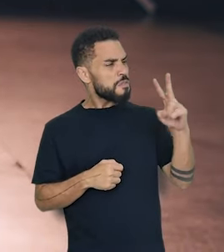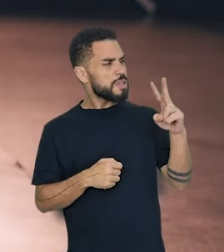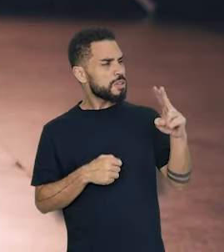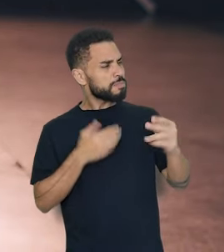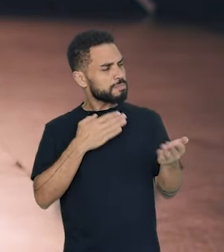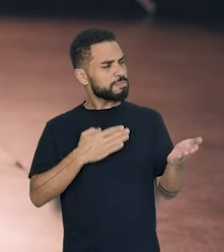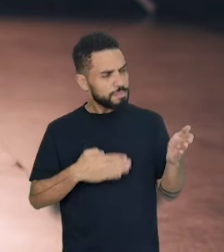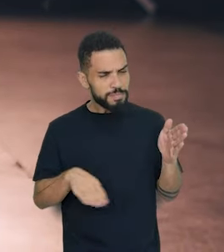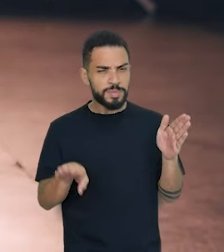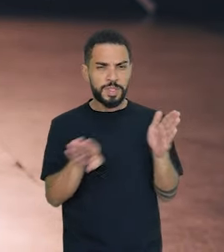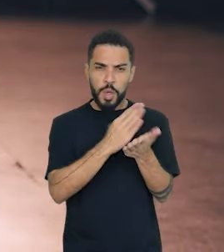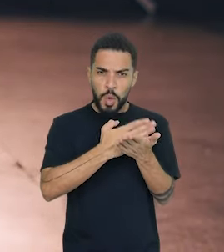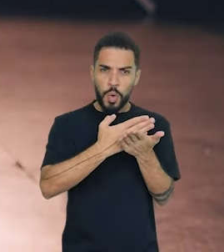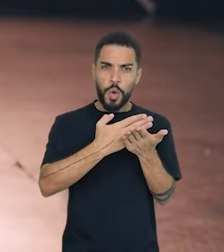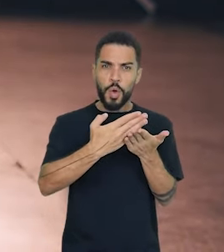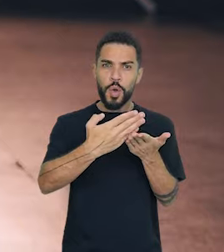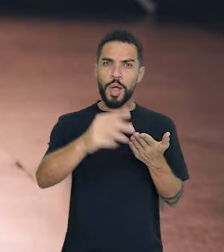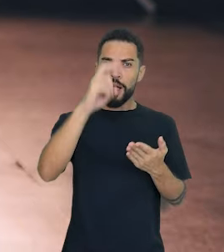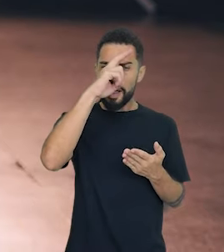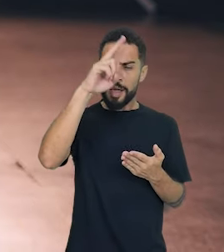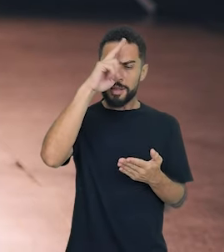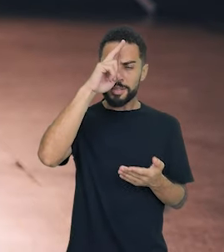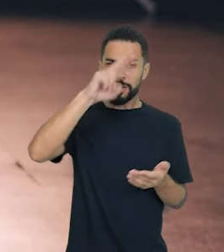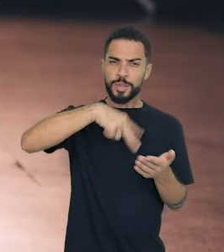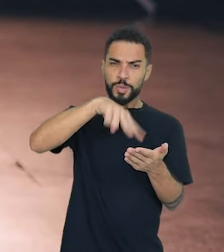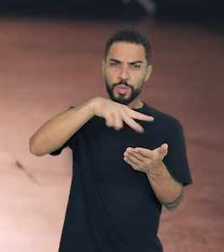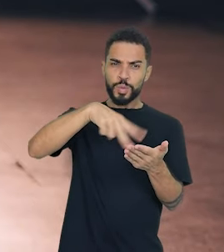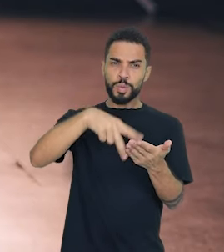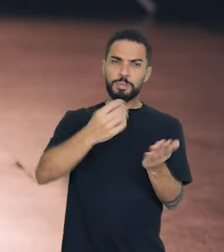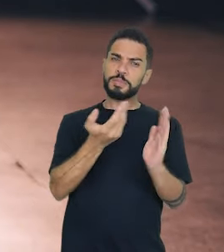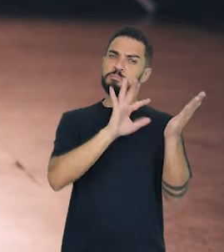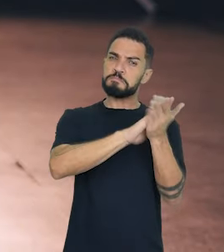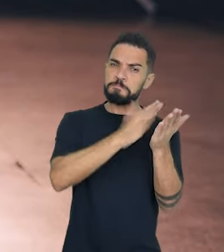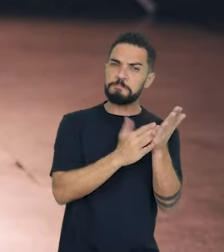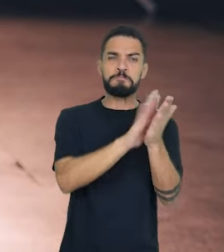com o Mestre Sala, né?